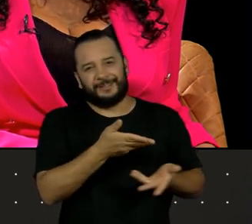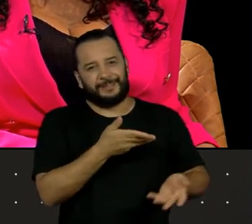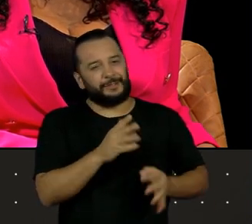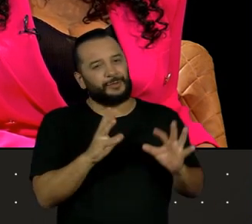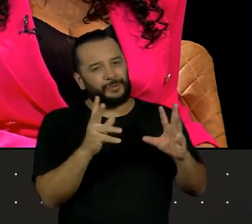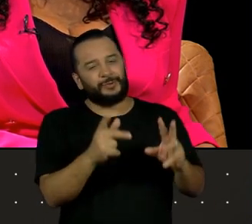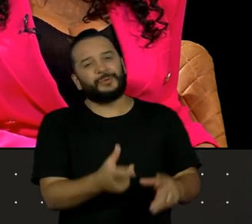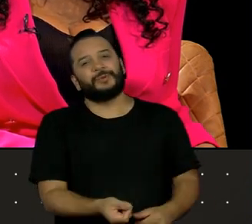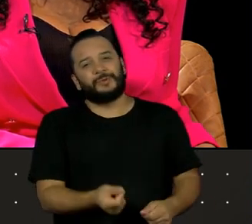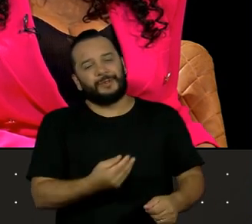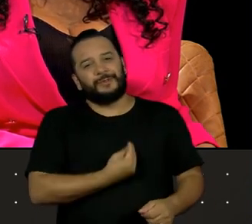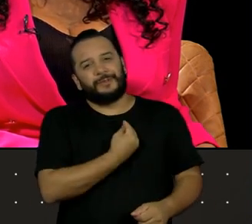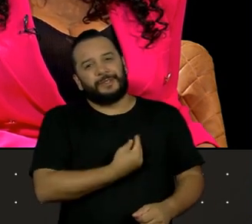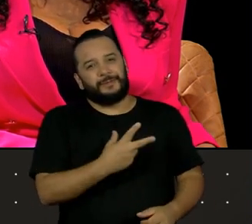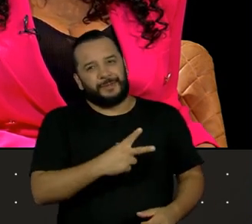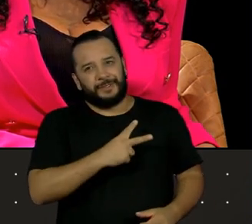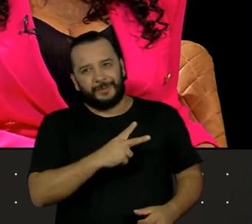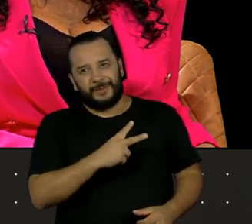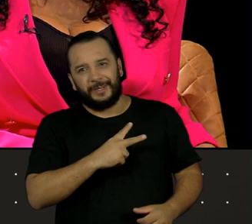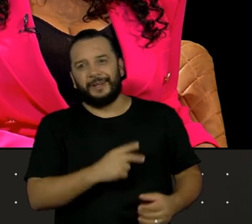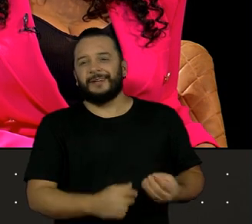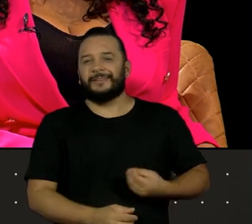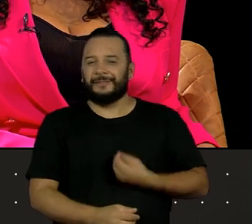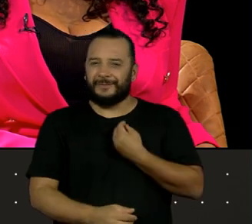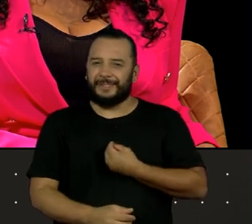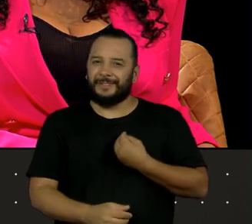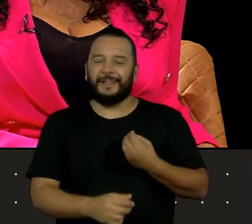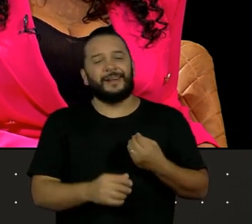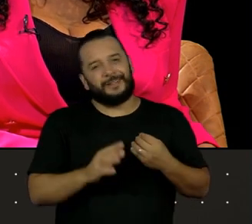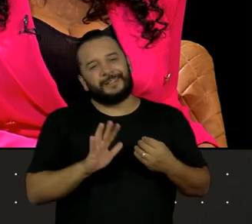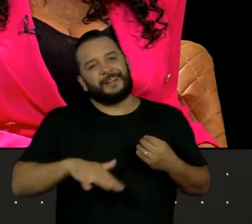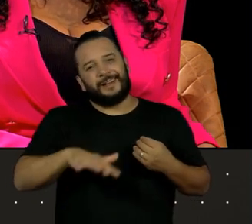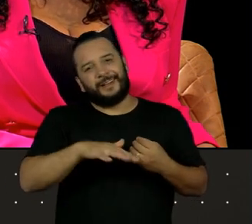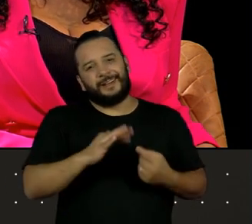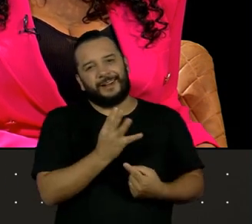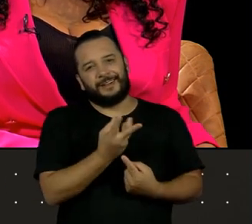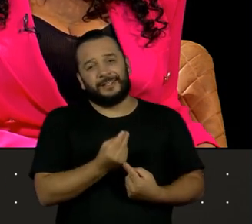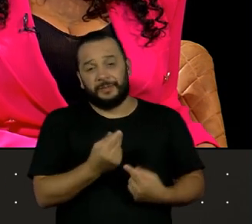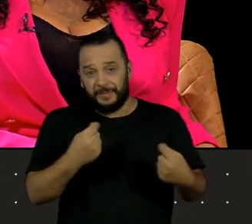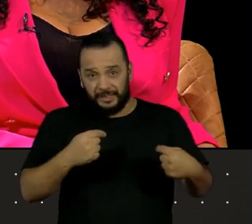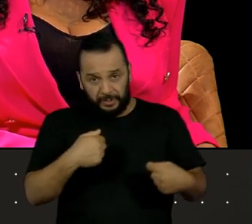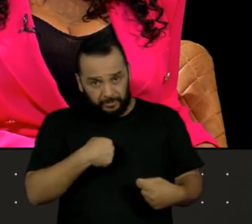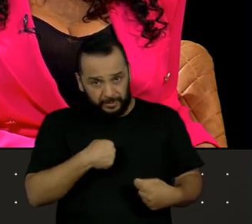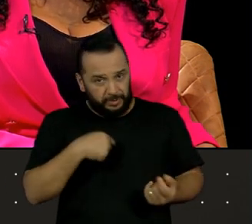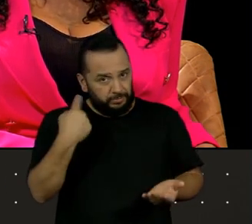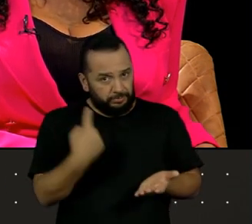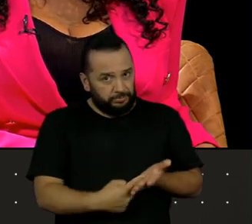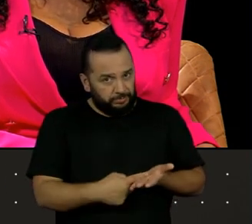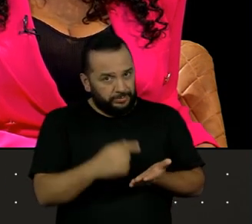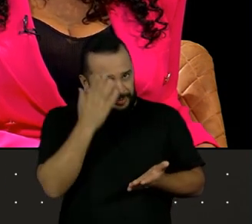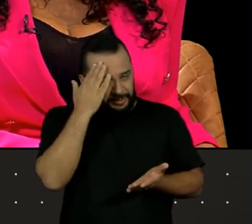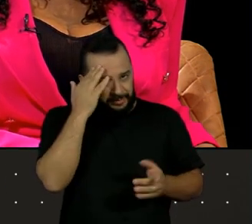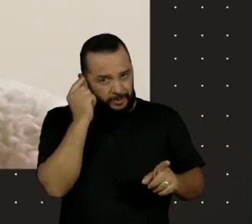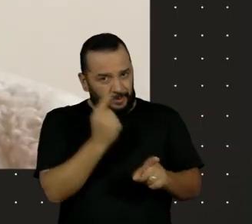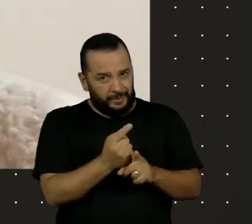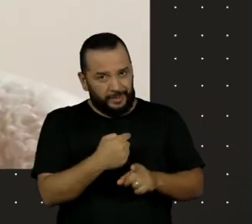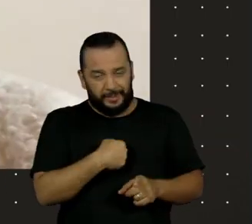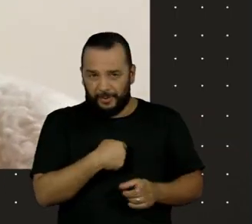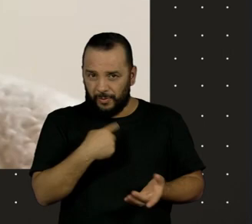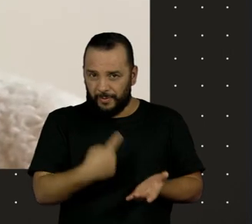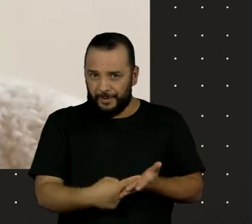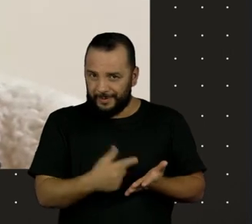tudo que eu faça seja na vida pessoal ou na vida artística Precisando de mim você sabe como me encontrar Firmeza total